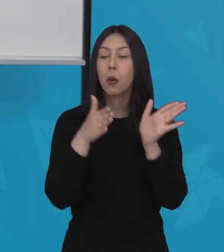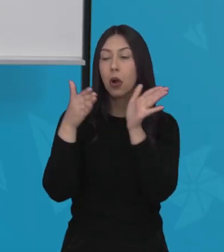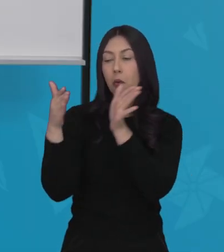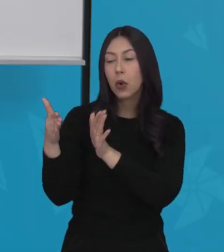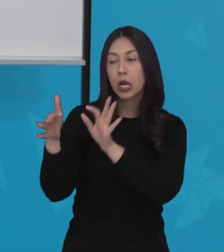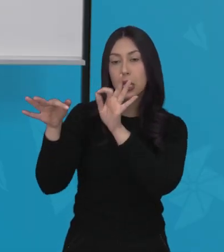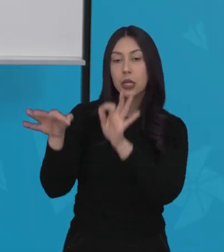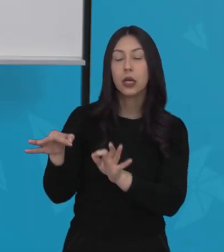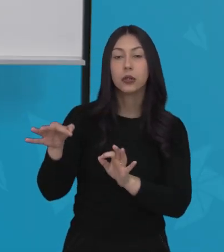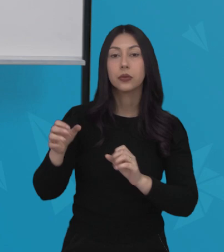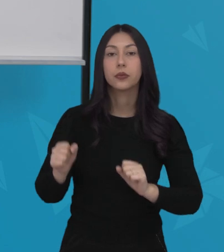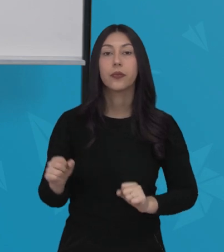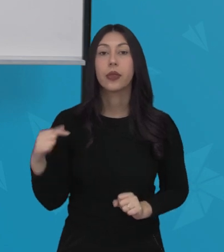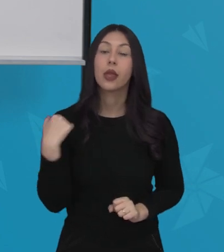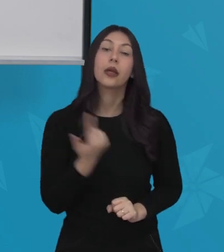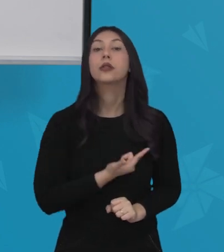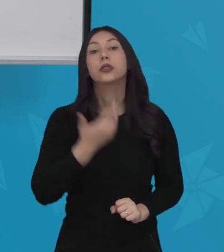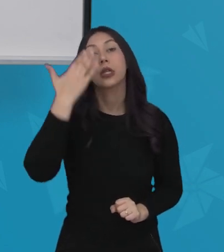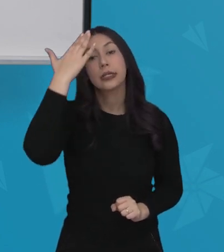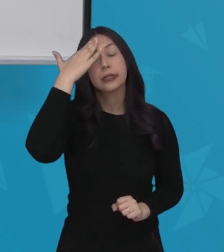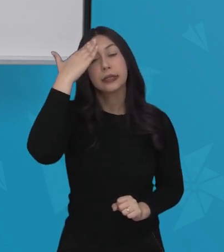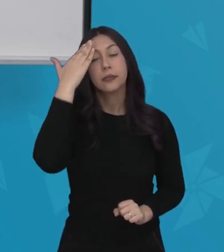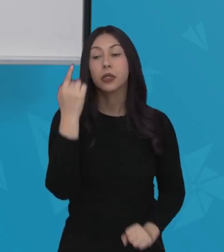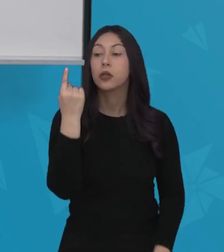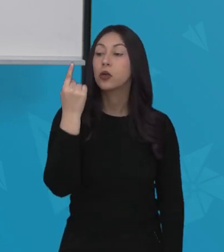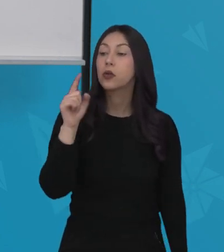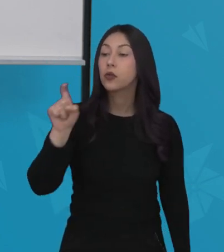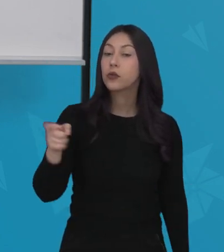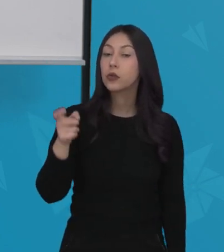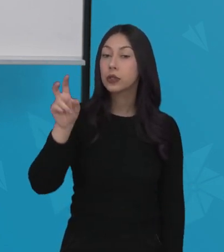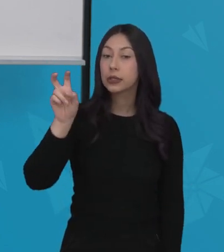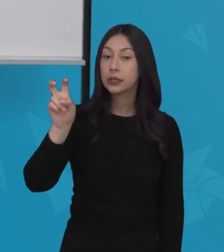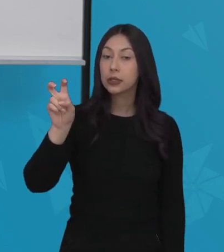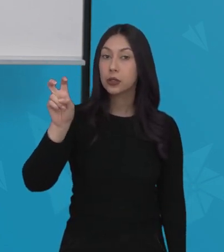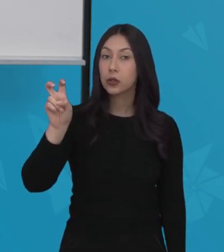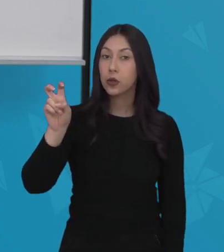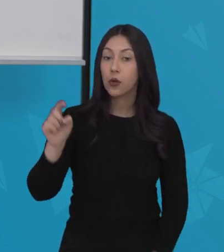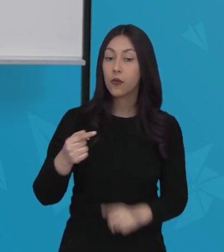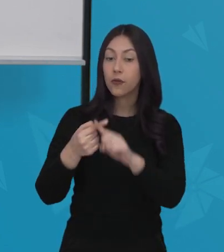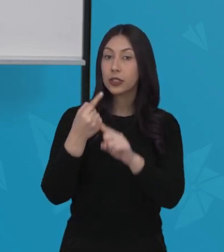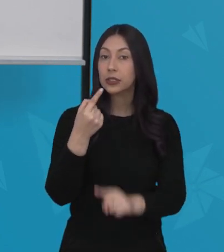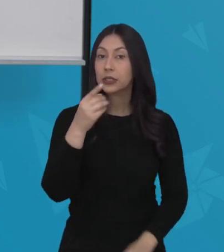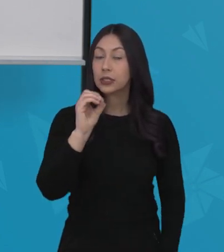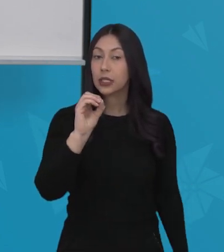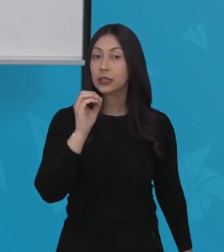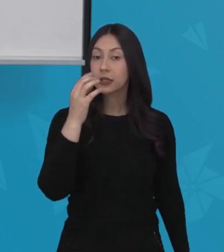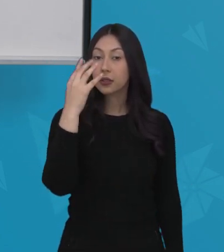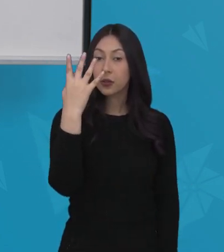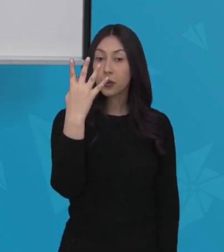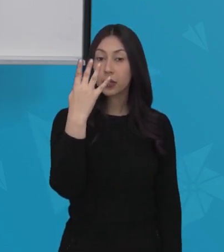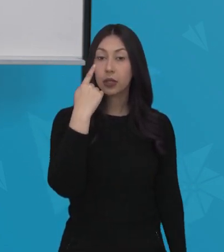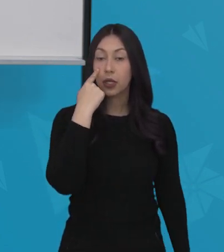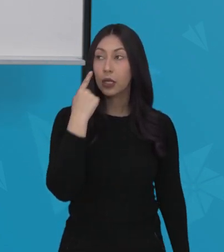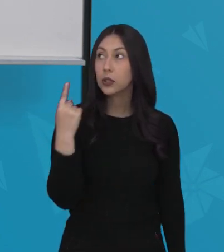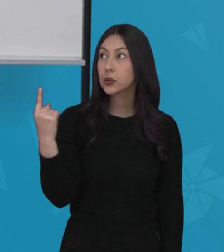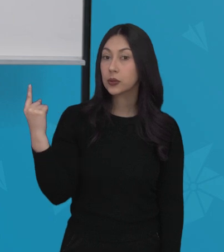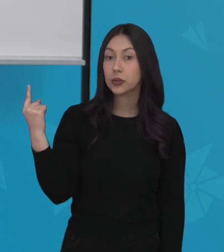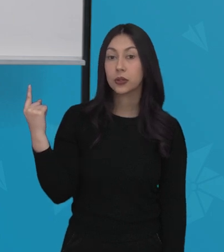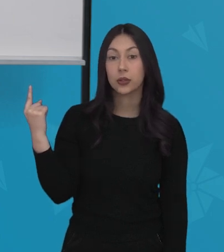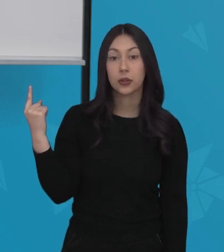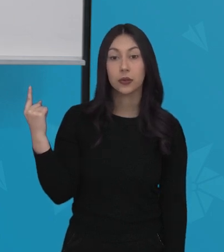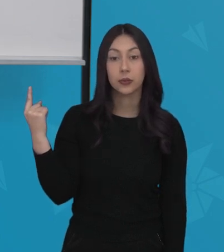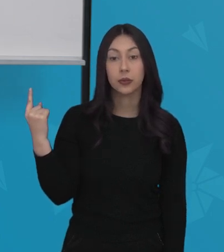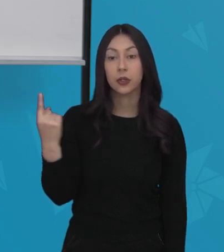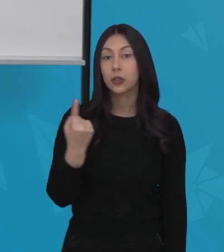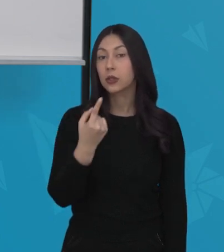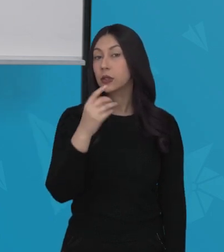para a resolução. A gente sabe que o nosso 1,5 vezes 10 à quarta é isso daqui, ó. A gente